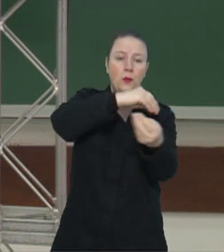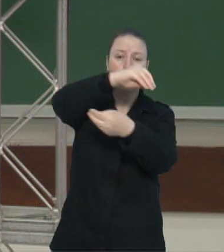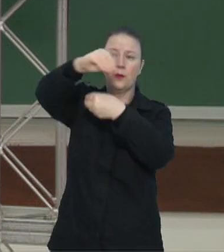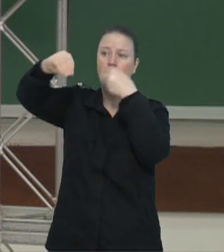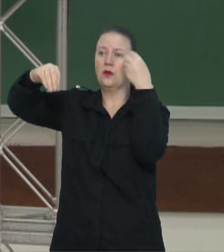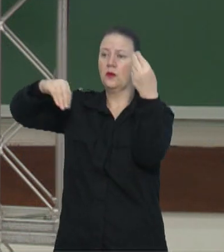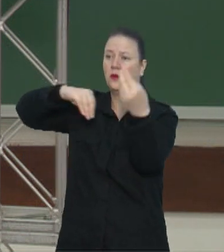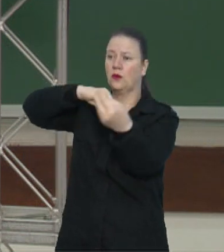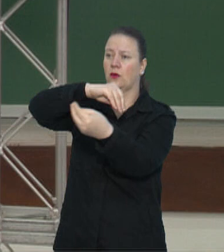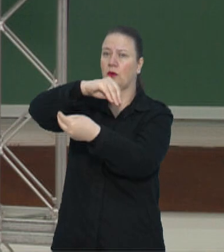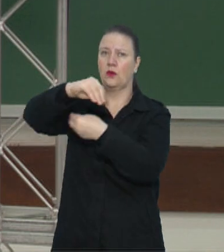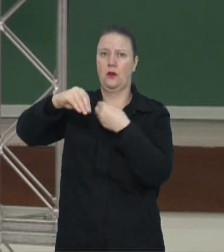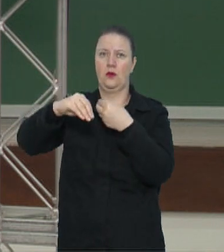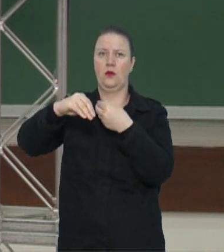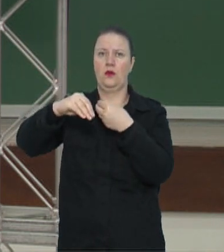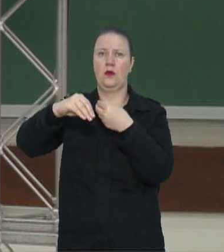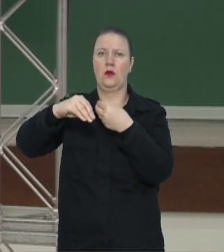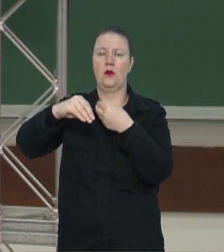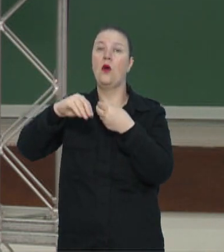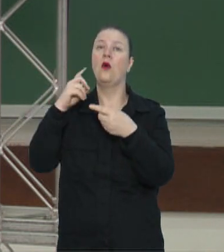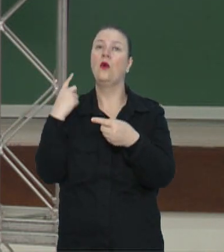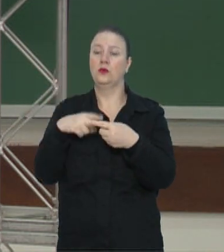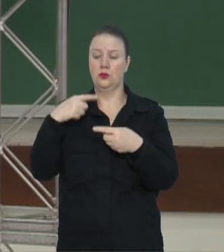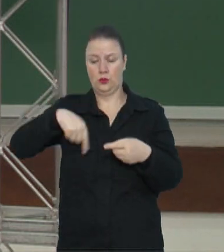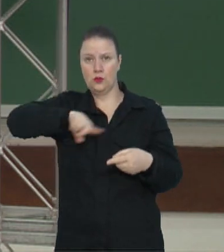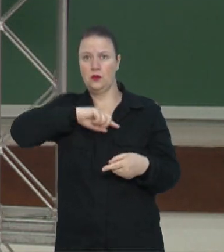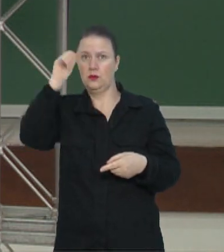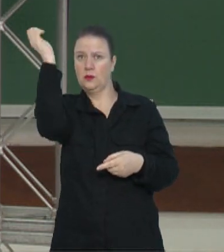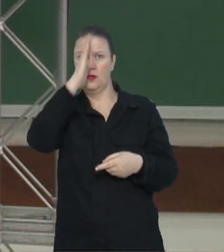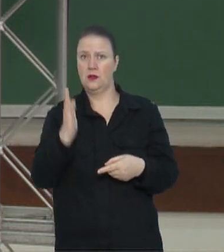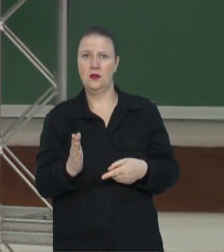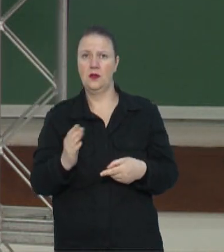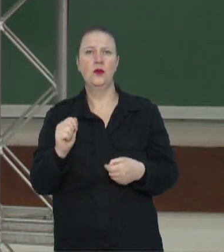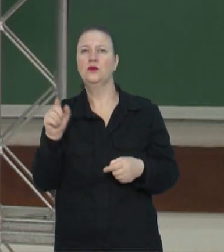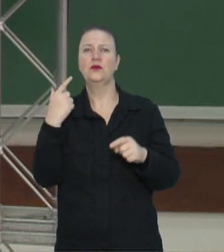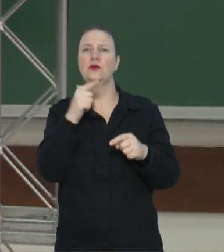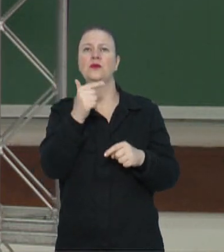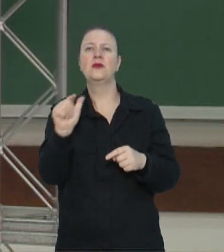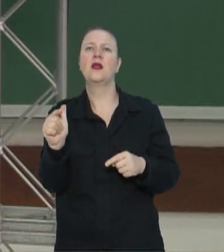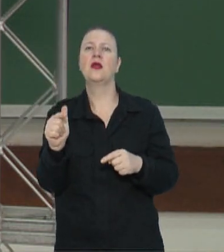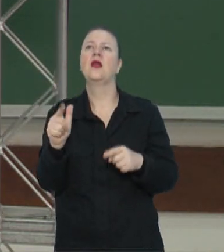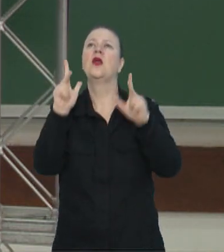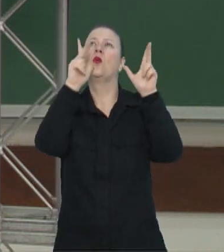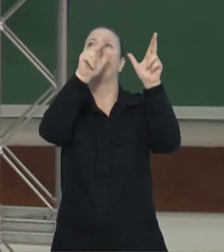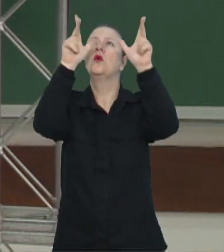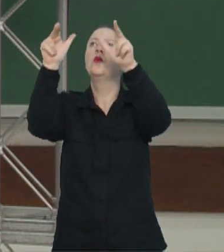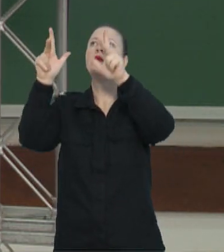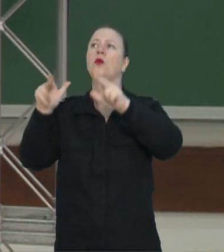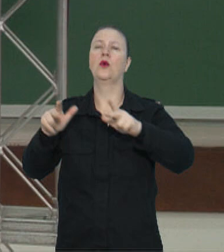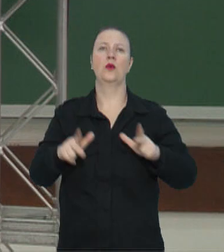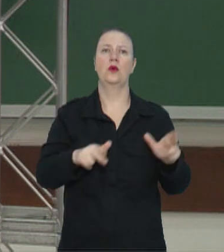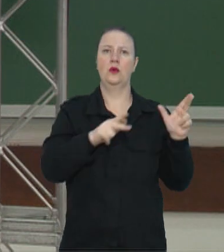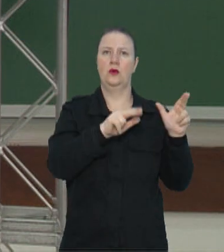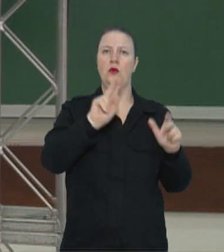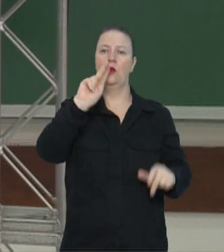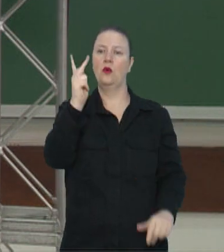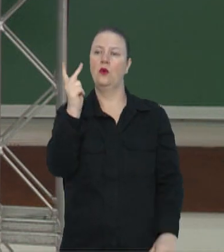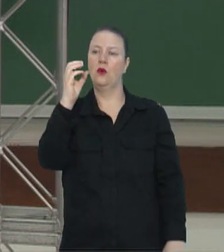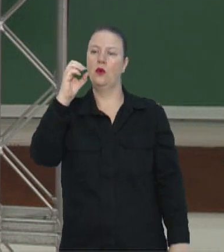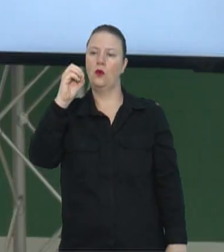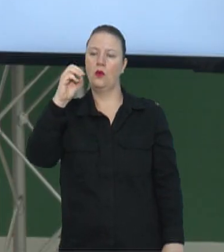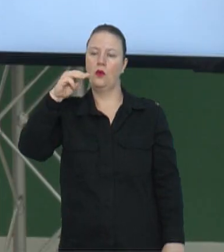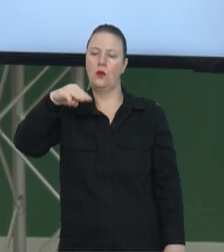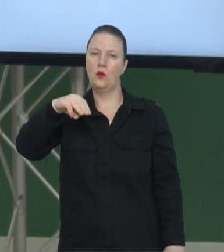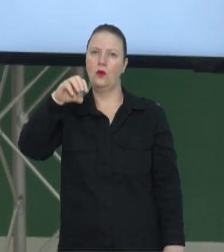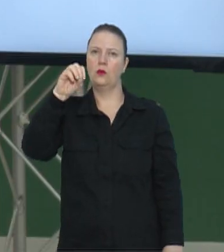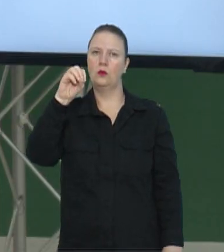etnicamente, claro que não pode ser igual, né? Então não há essa igualdade. Pelo contrário, nós vamos ter a predominância de